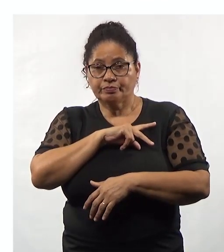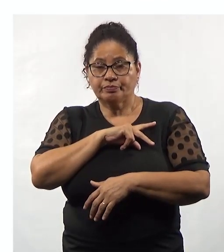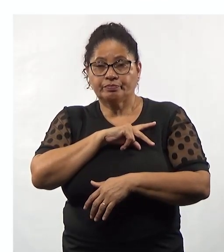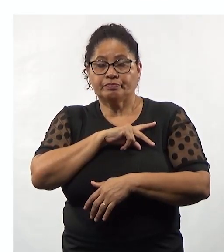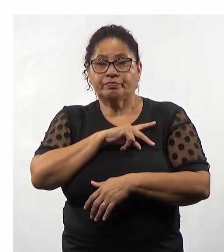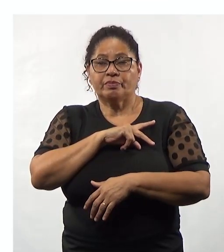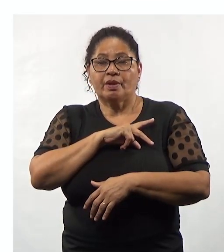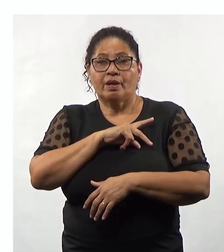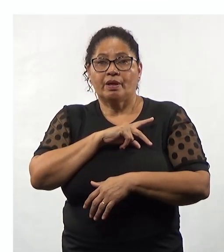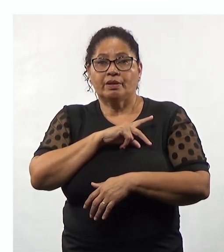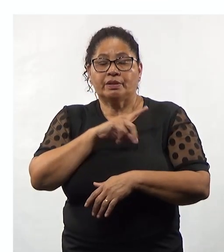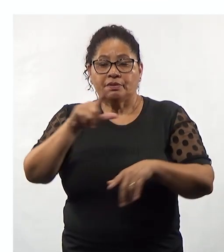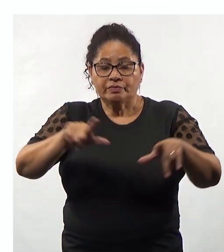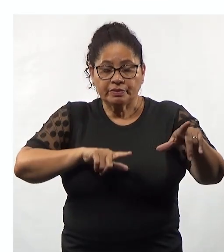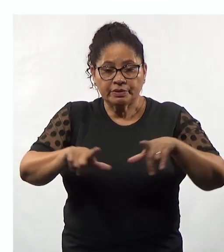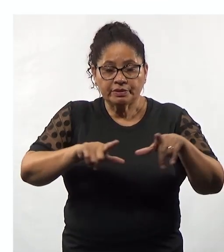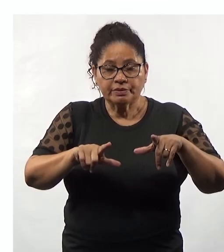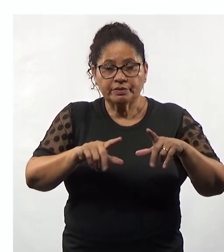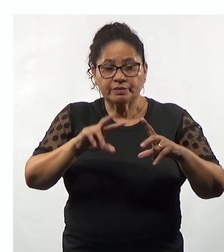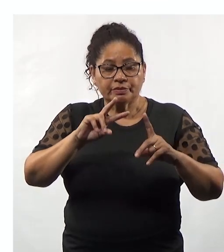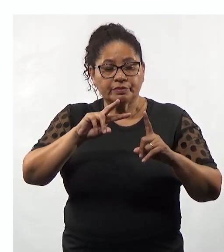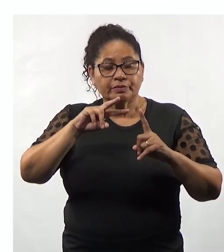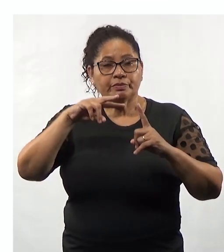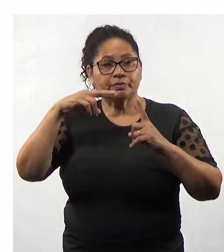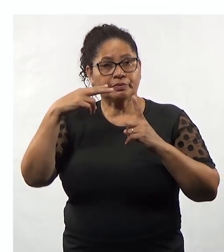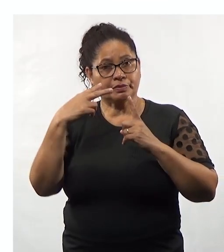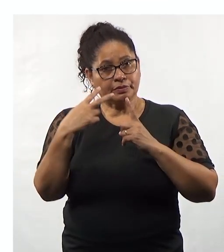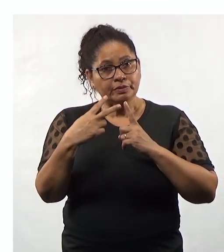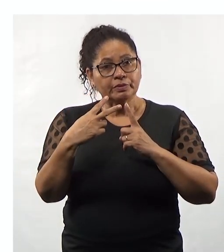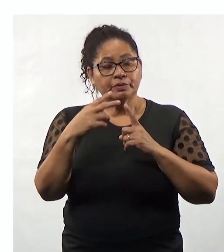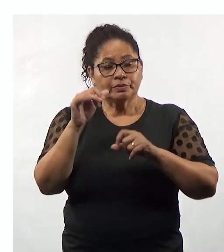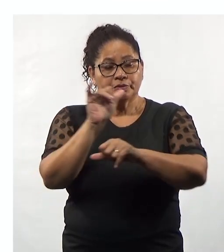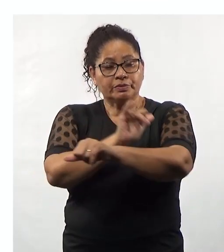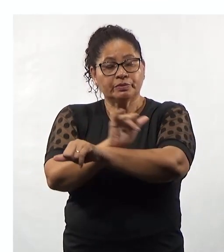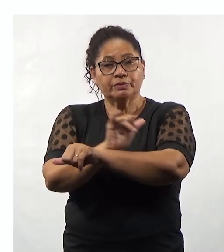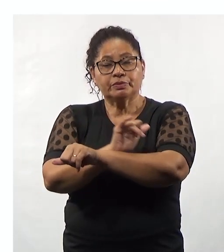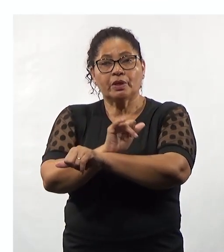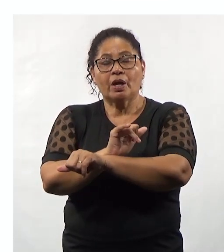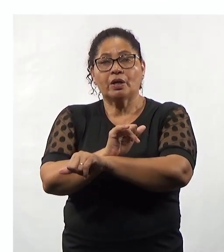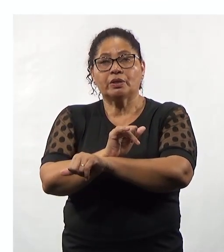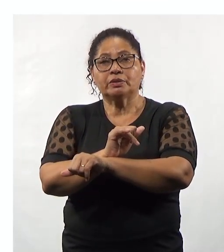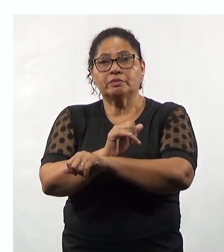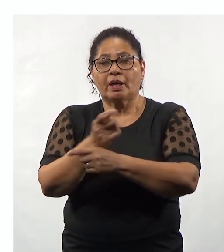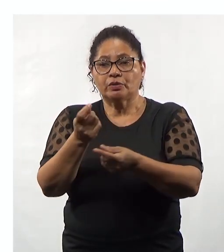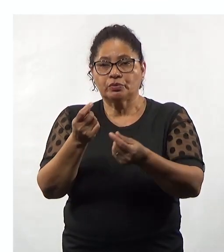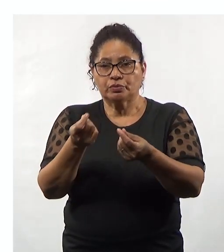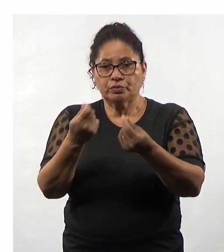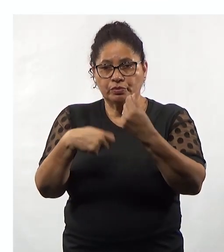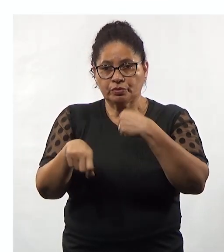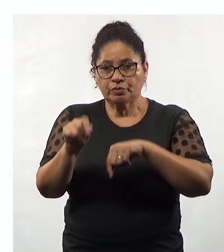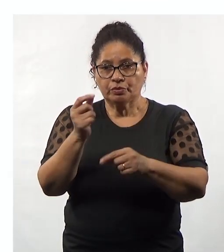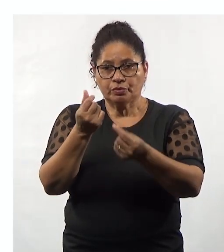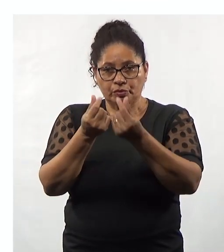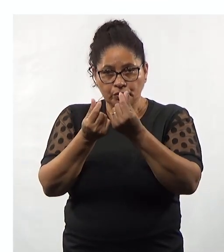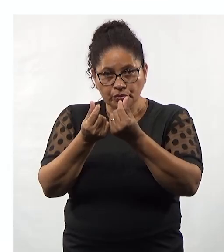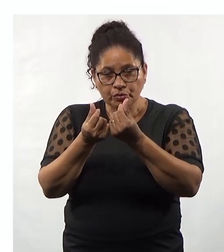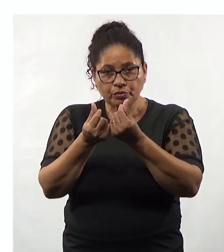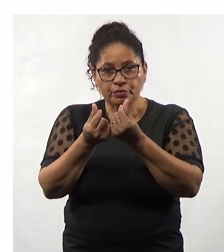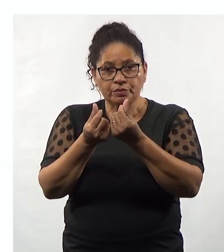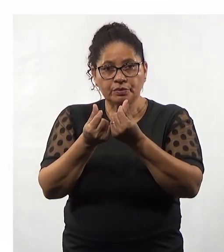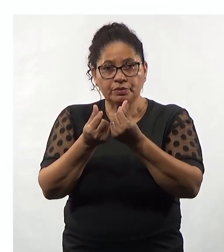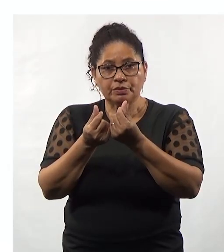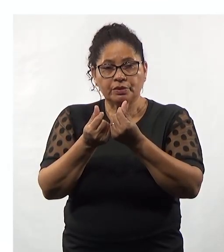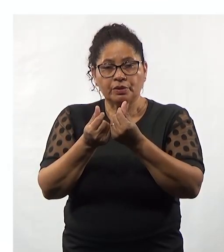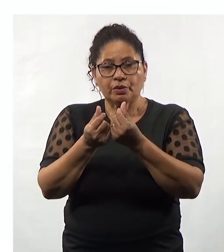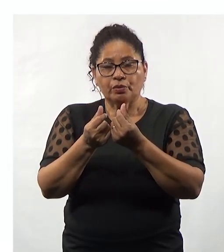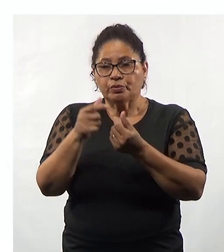gente ia trabalhar uma perspectiva estratégica chamada finanças, outra